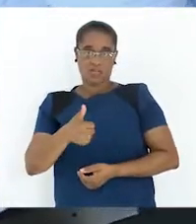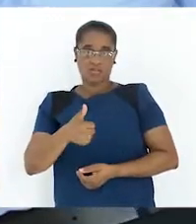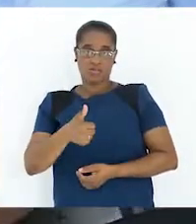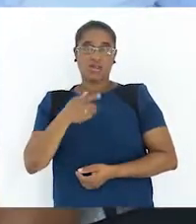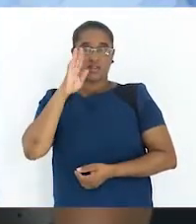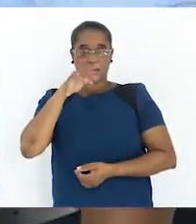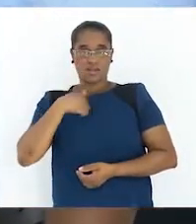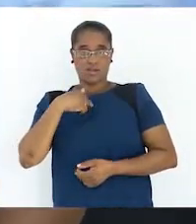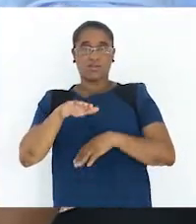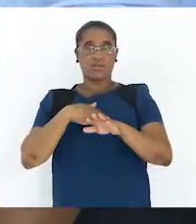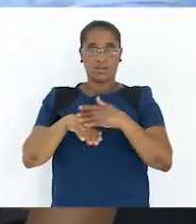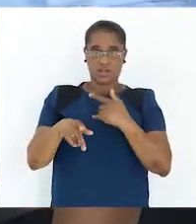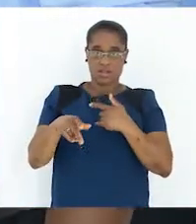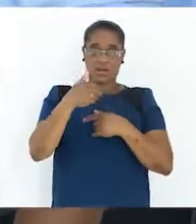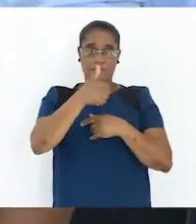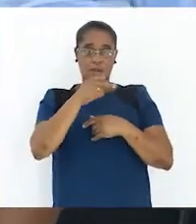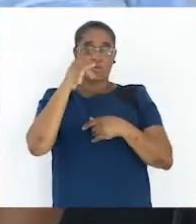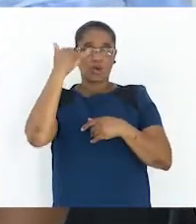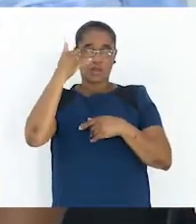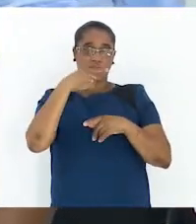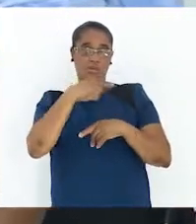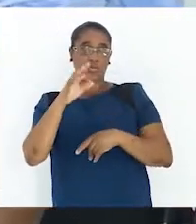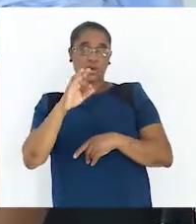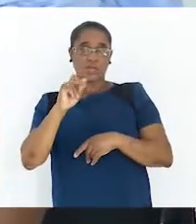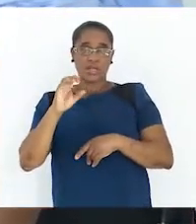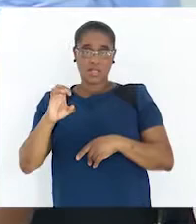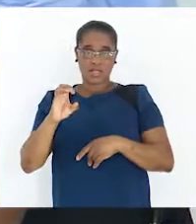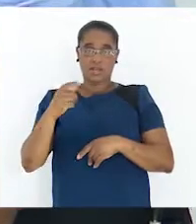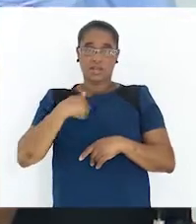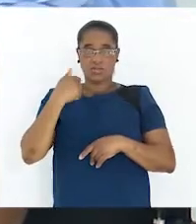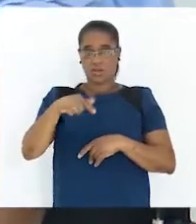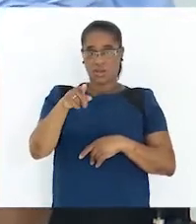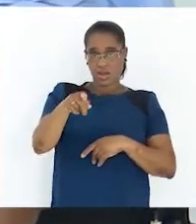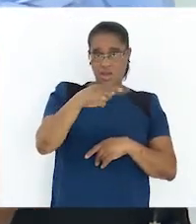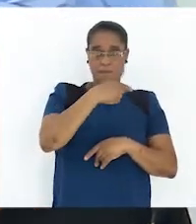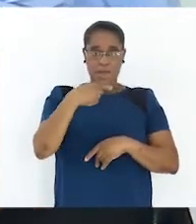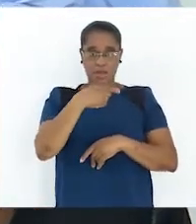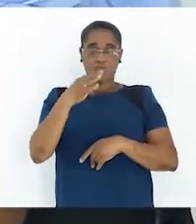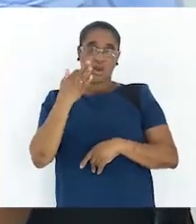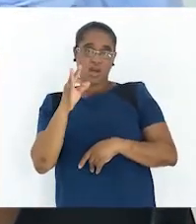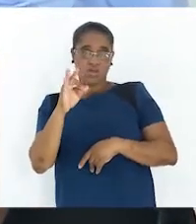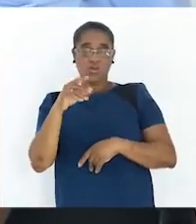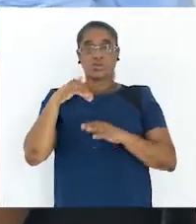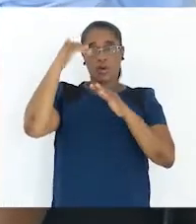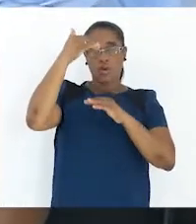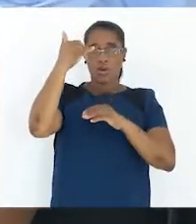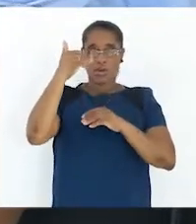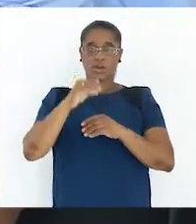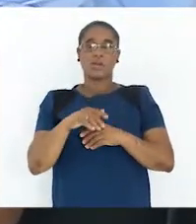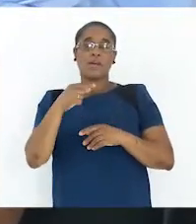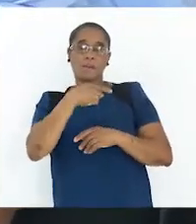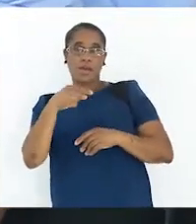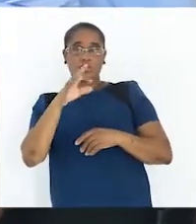eu fizer b ao quadrado menos 4ac, eu tenho menos 14 ao quadrado menos